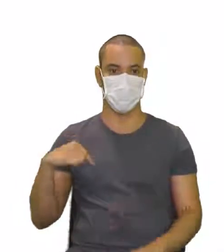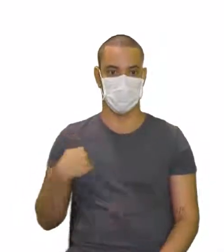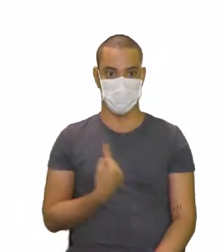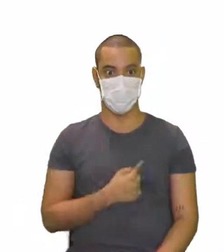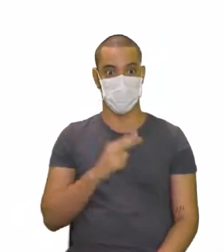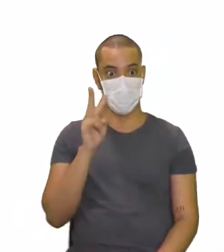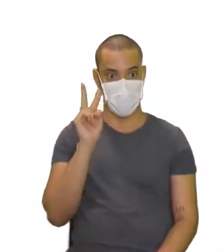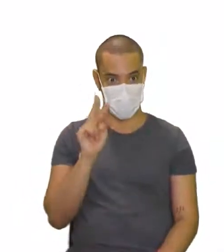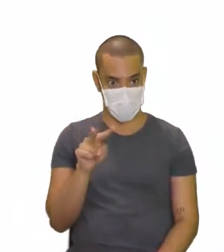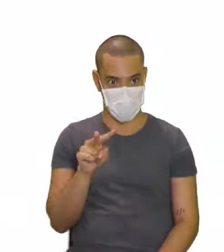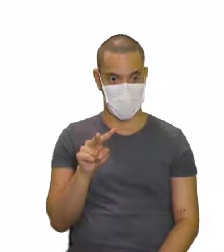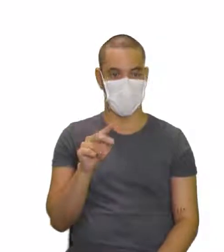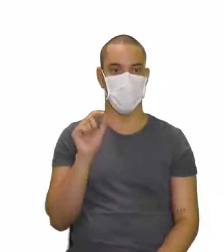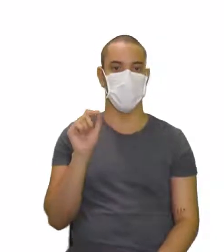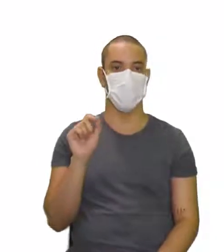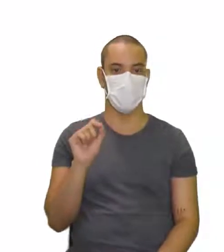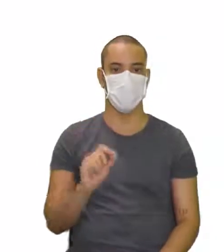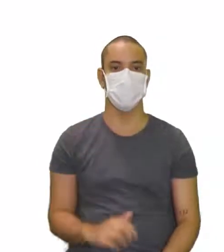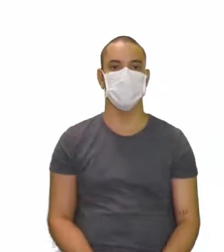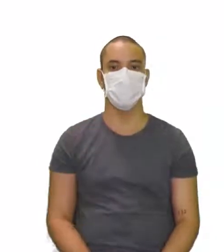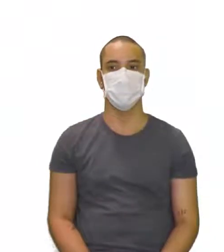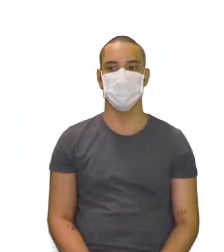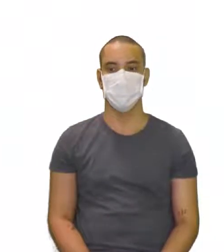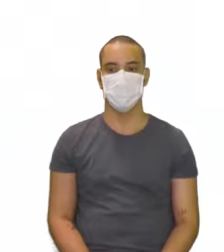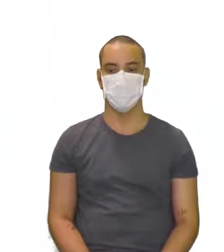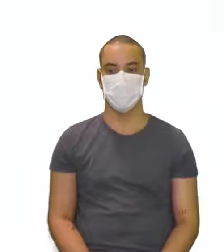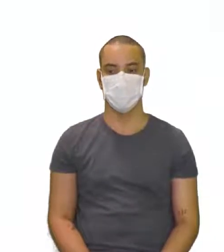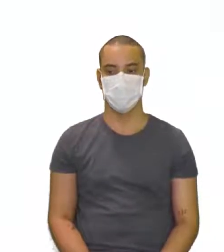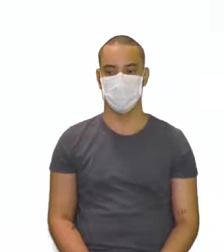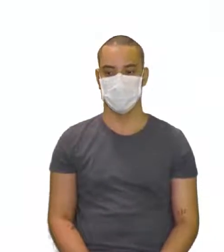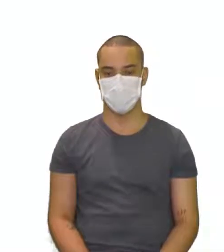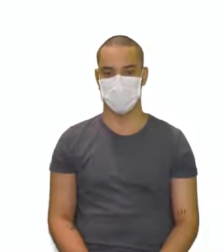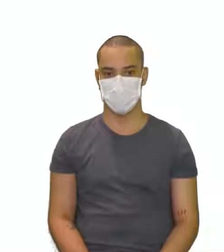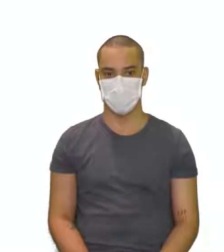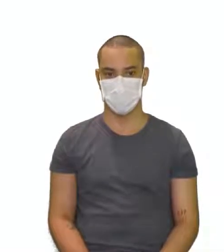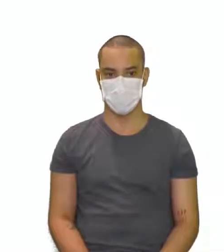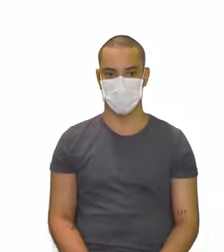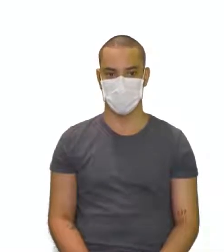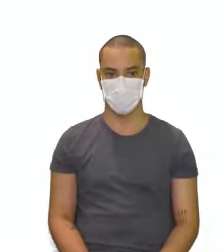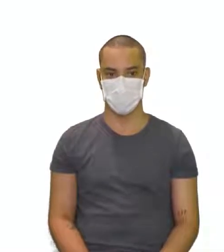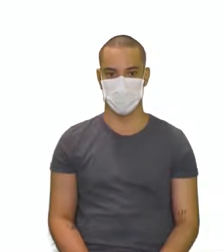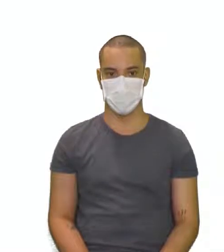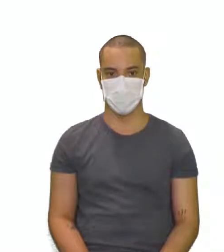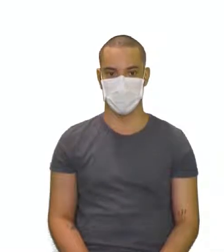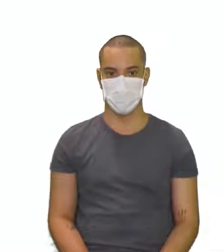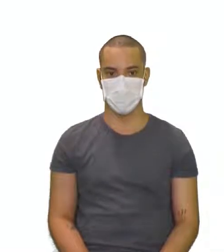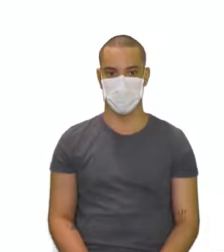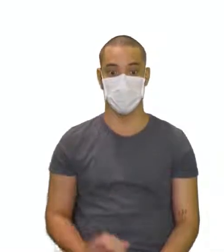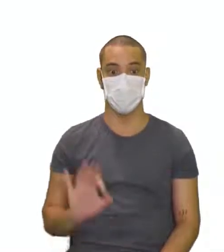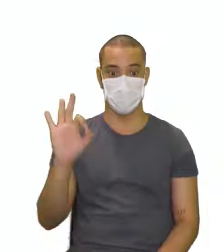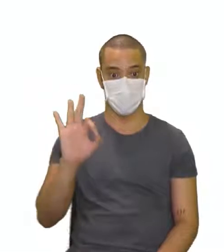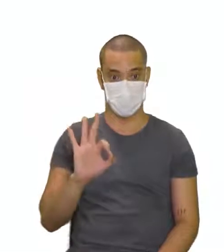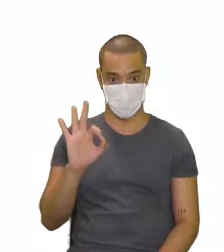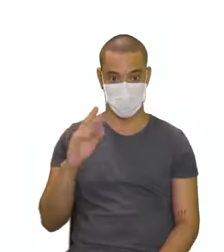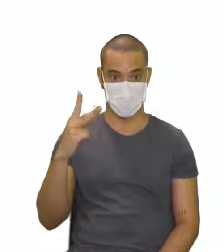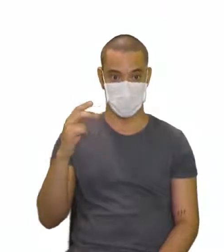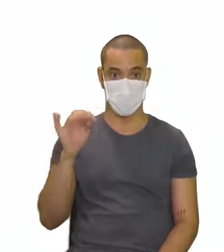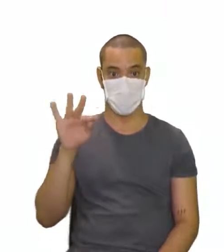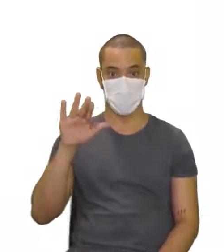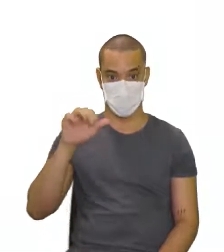potência, deixa eu pegar minha canetinha, a potência aqui, olha só, ela vai